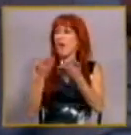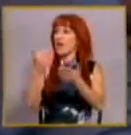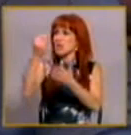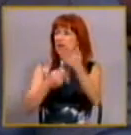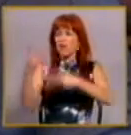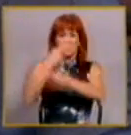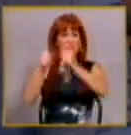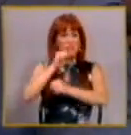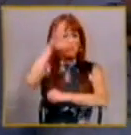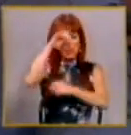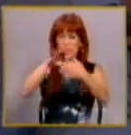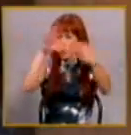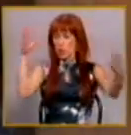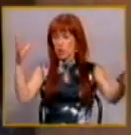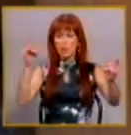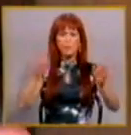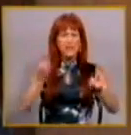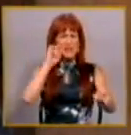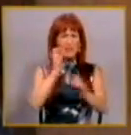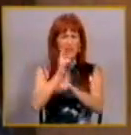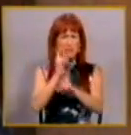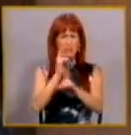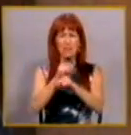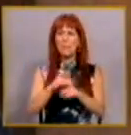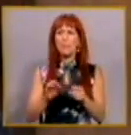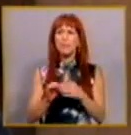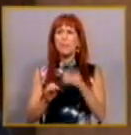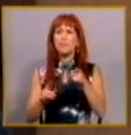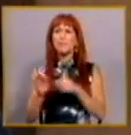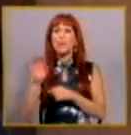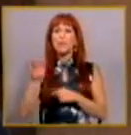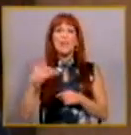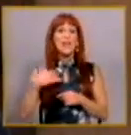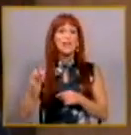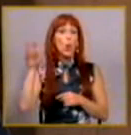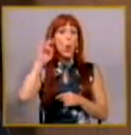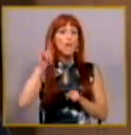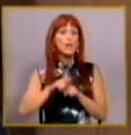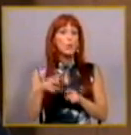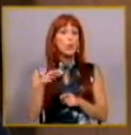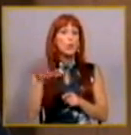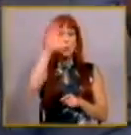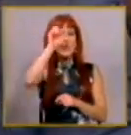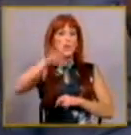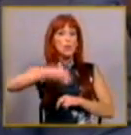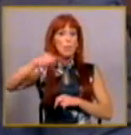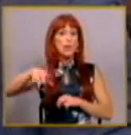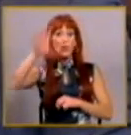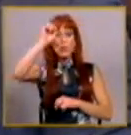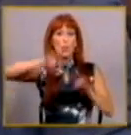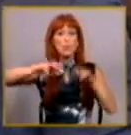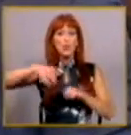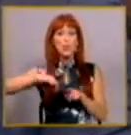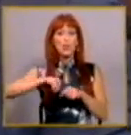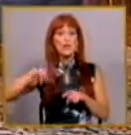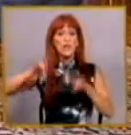uma contradição dos seus termos. Devia insistir nessa mas há aqui uma nota. E esta é questão... que o CDS ouviu, e o ministro Paulo Portas ouviu, o ministro das Finanças ouviu, e